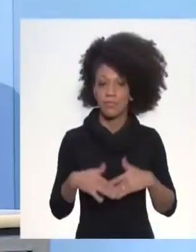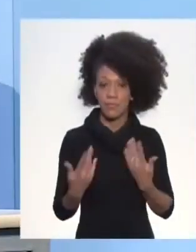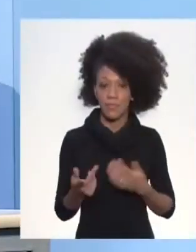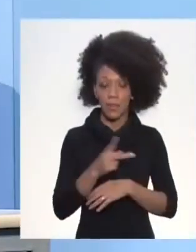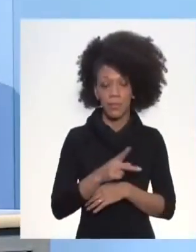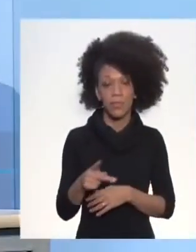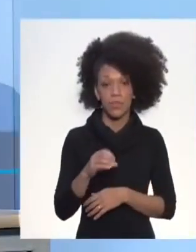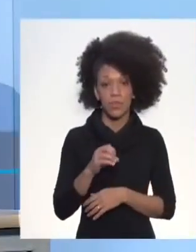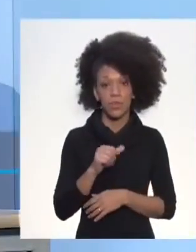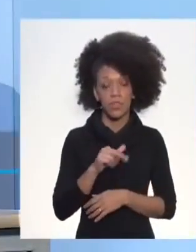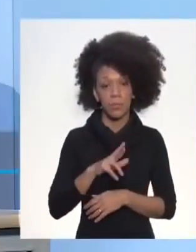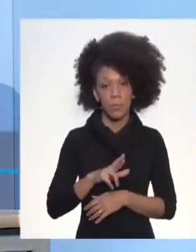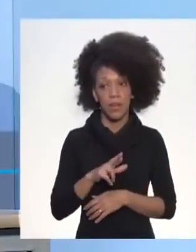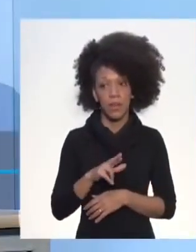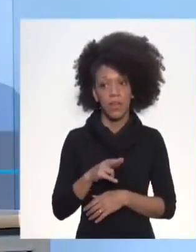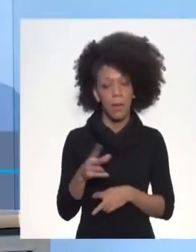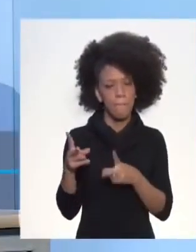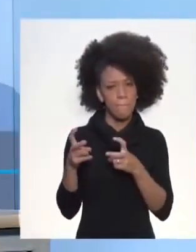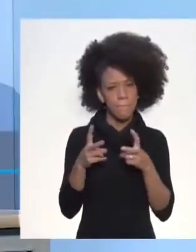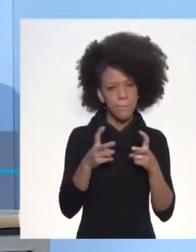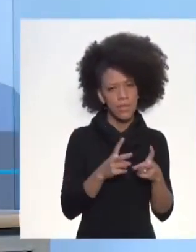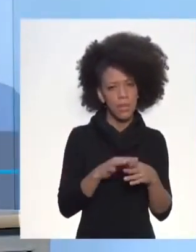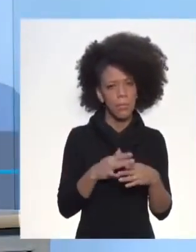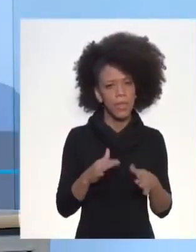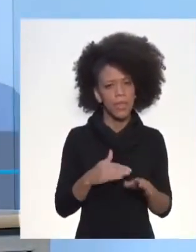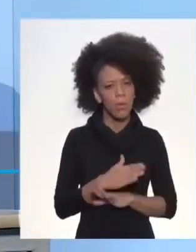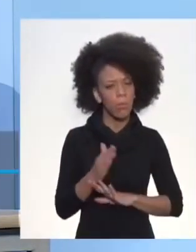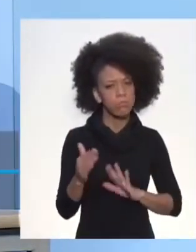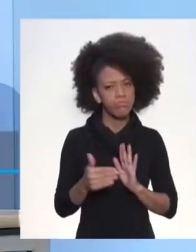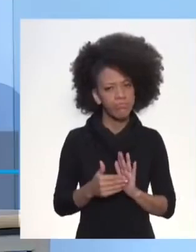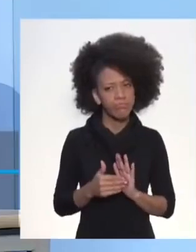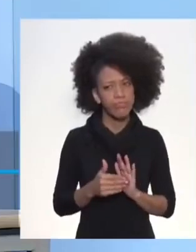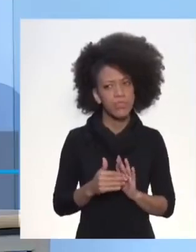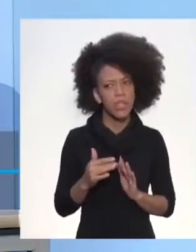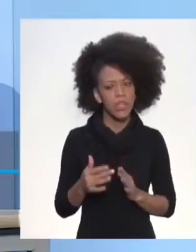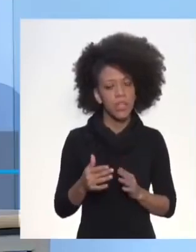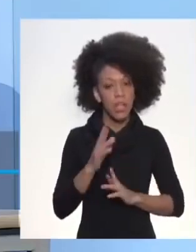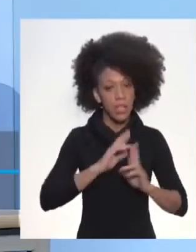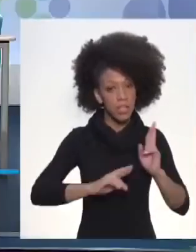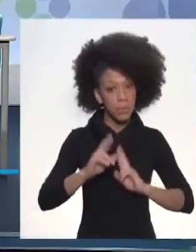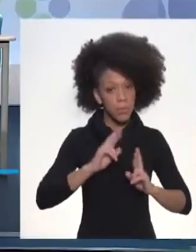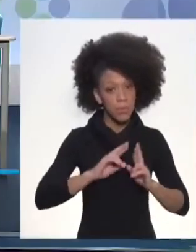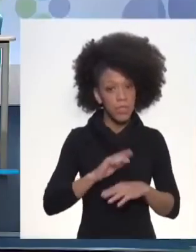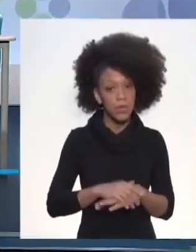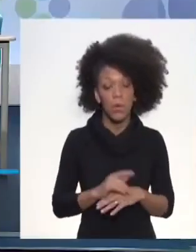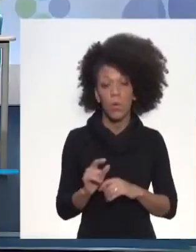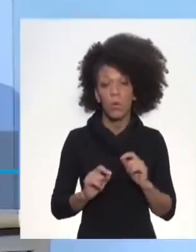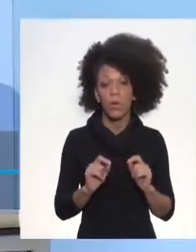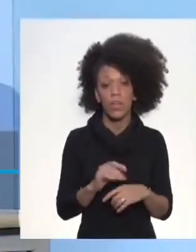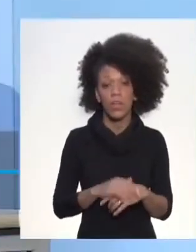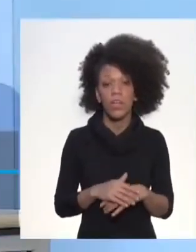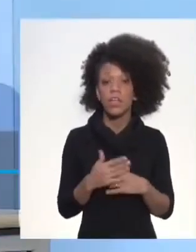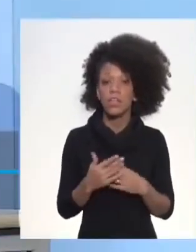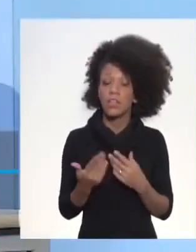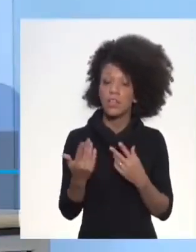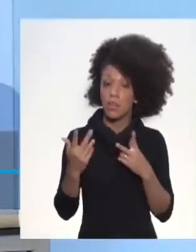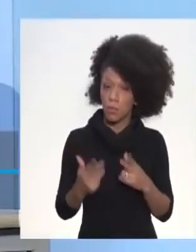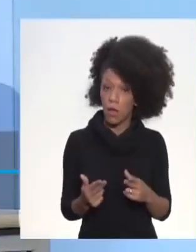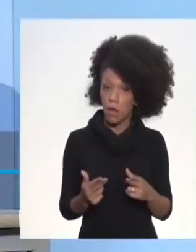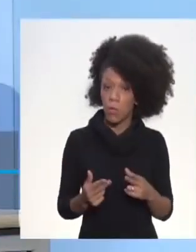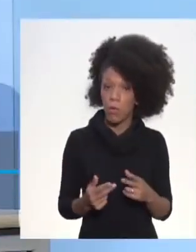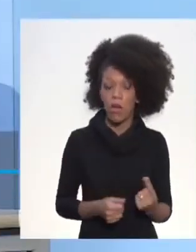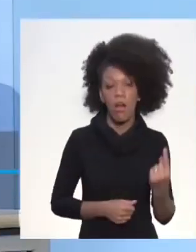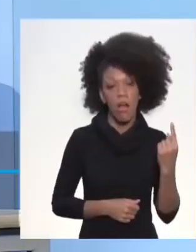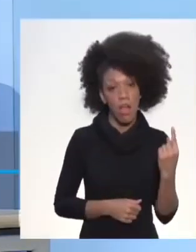Professor Osmar, aí a gente Diga, percebe que grande parte aí das pessoas que responderam aqui no chat responderam que são iguais. É